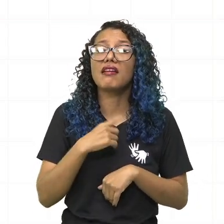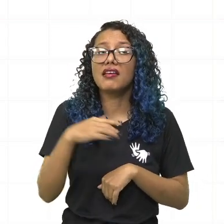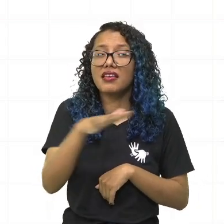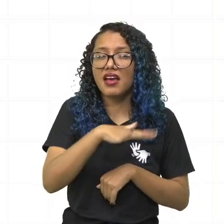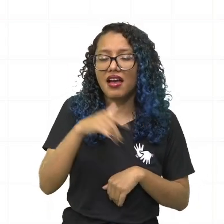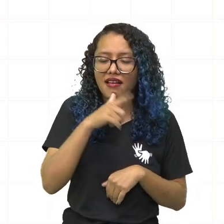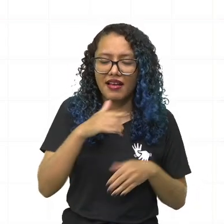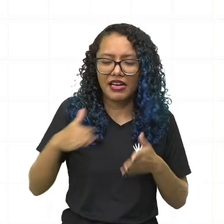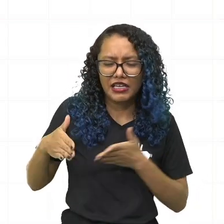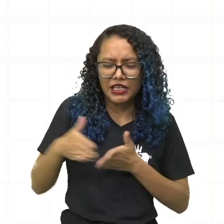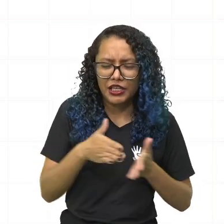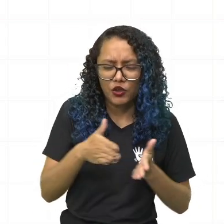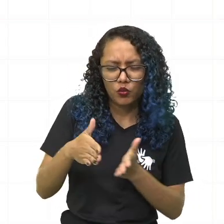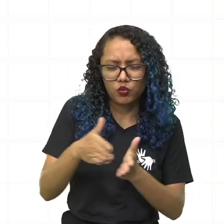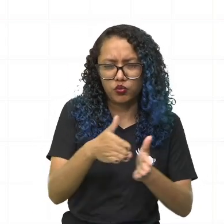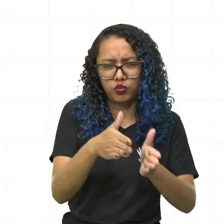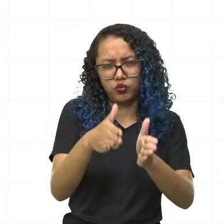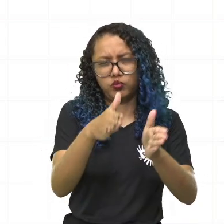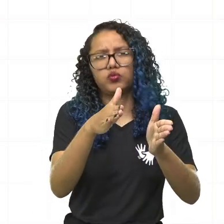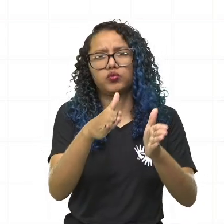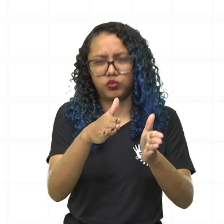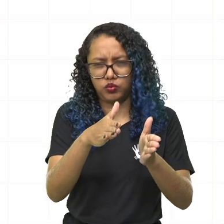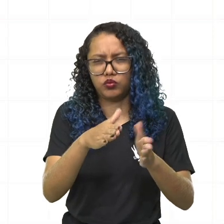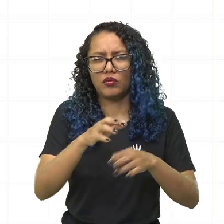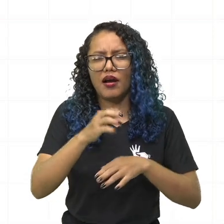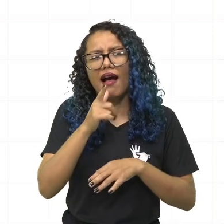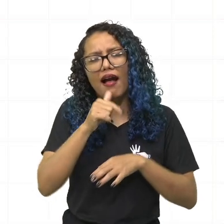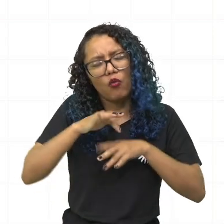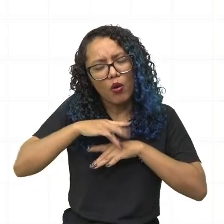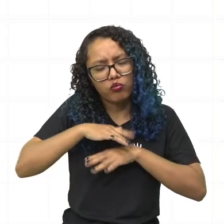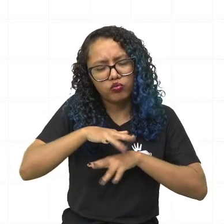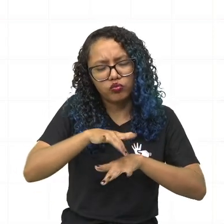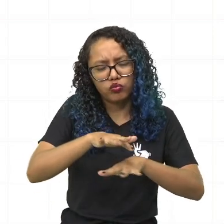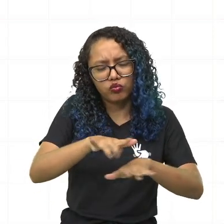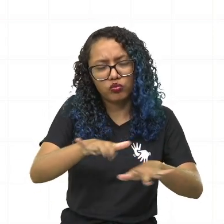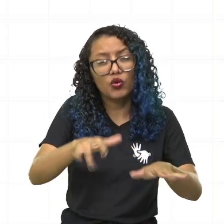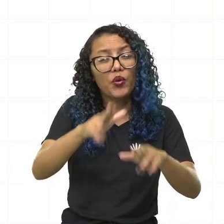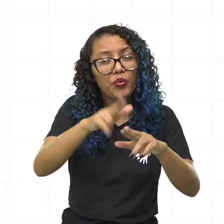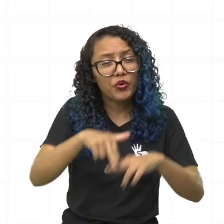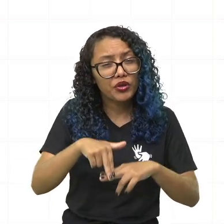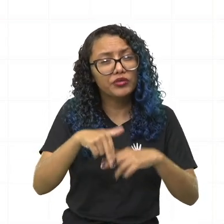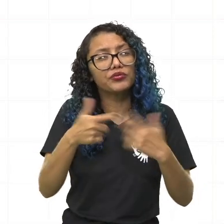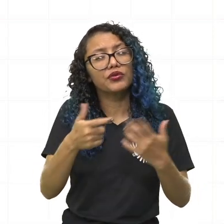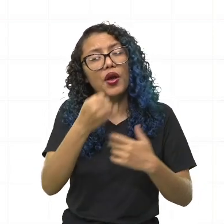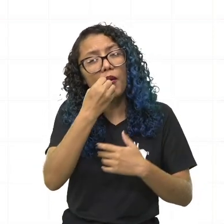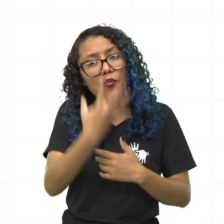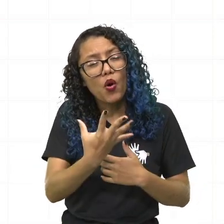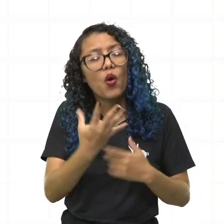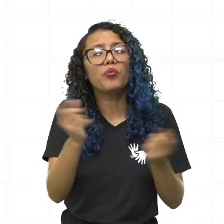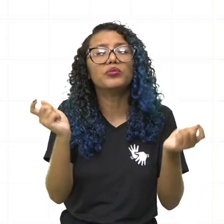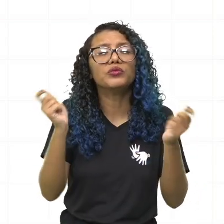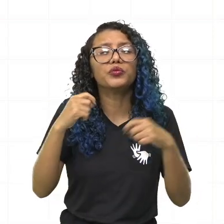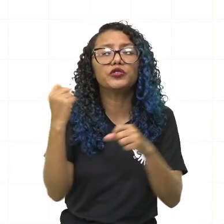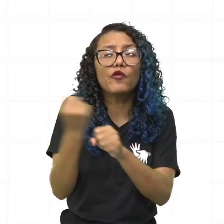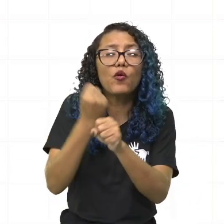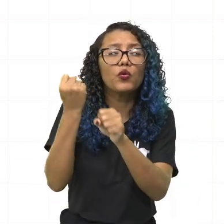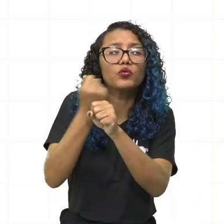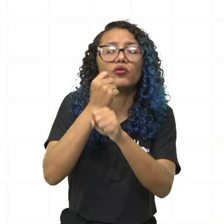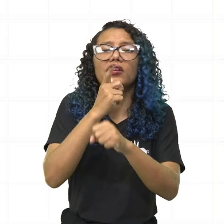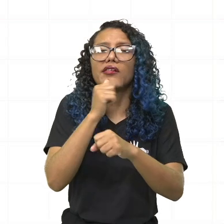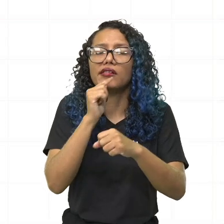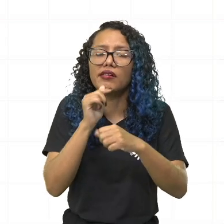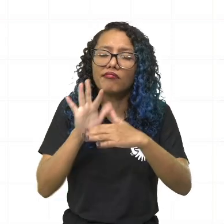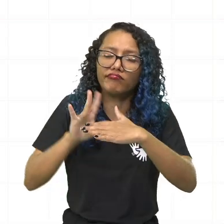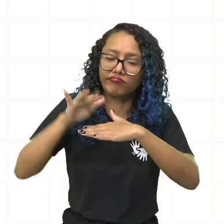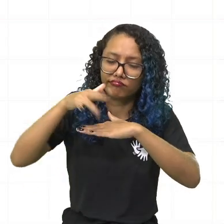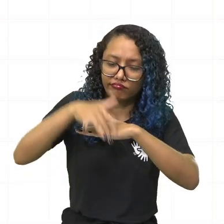numa velocidade muito mais alta. E isso favorece o fato das construções de hidrelétricas no território brasileiro.